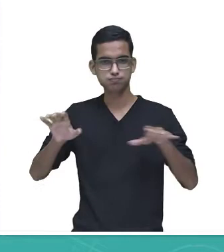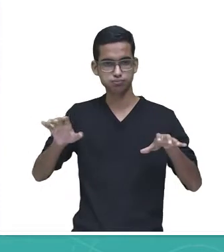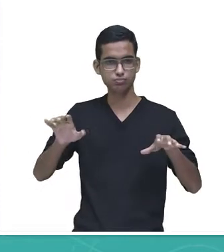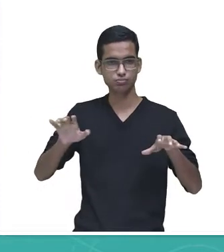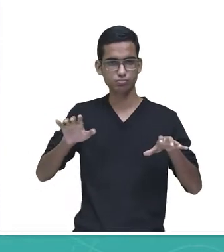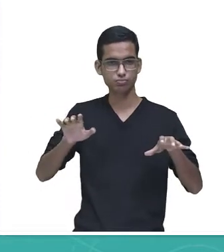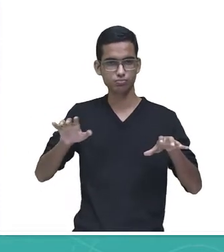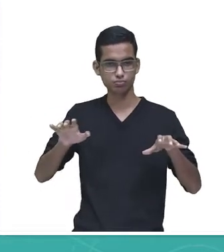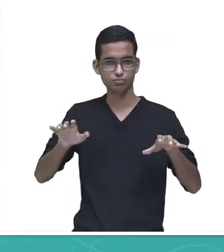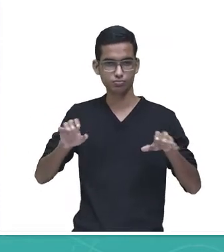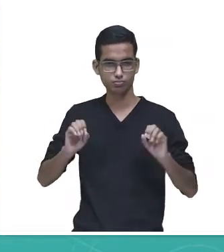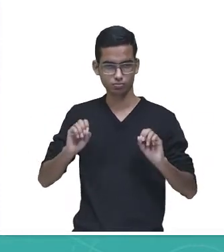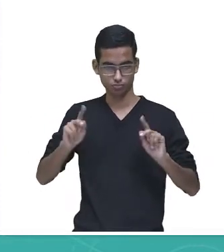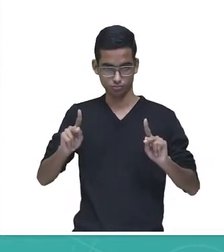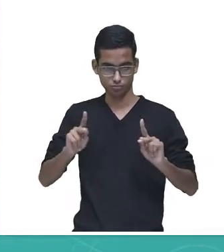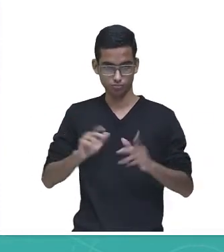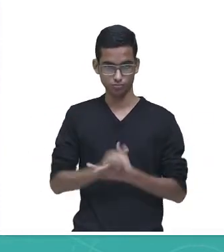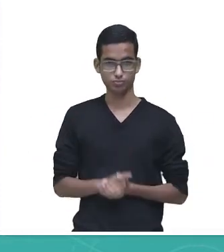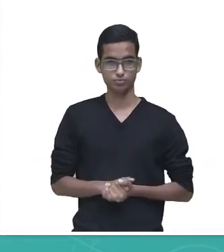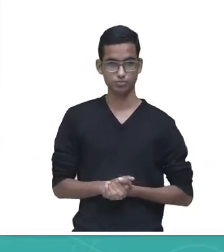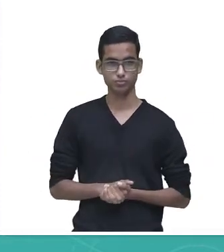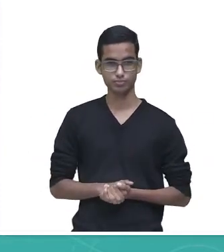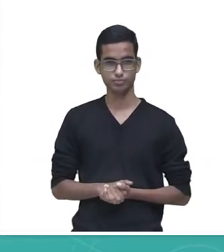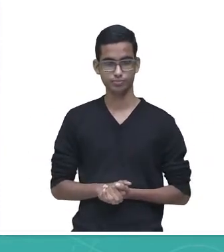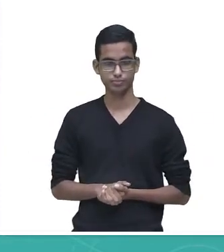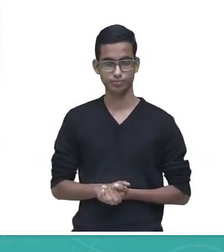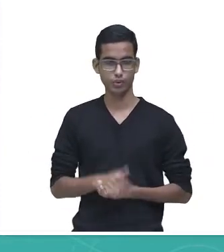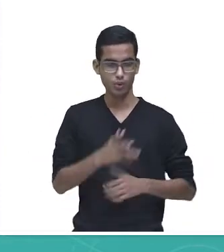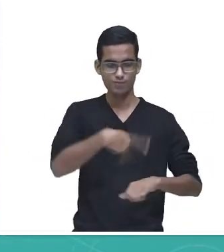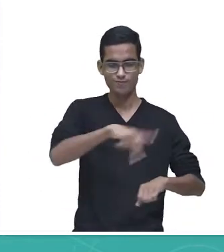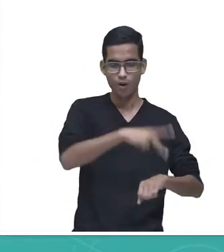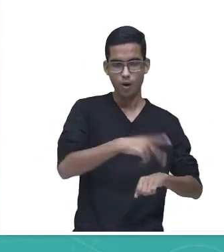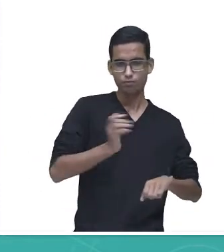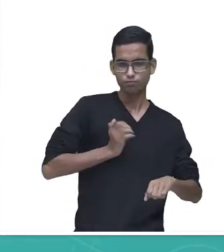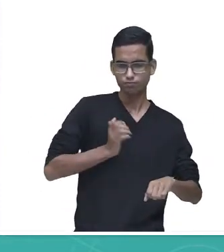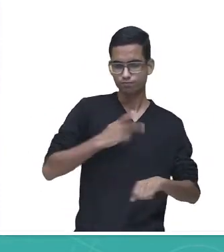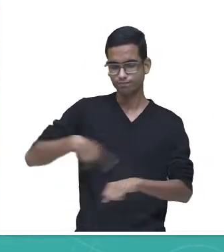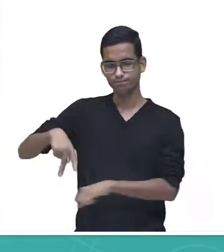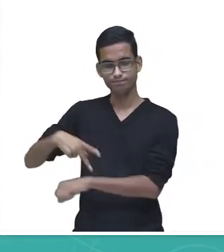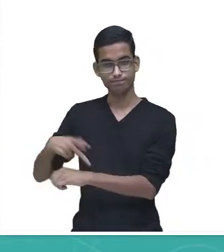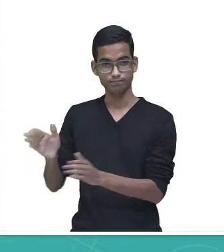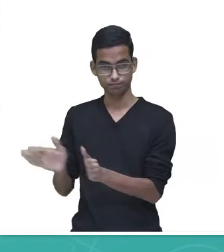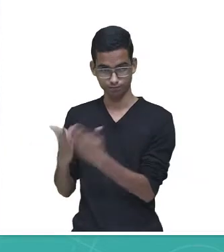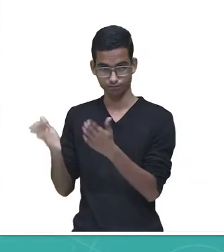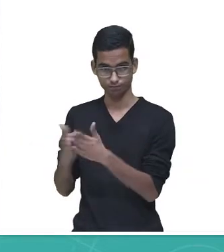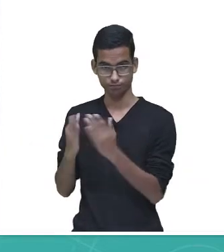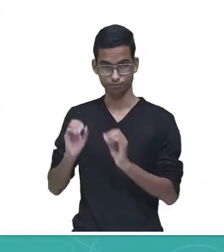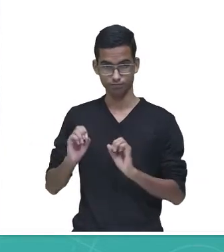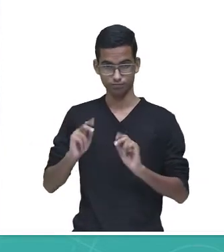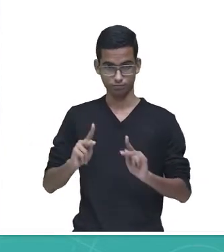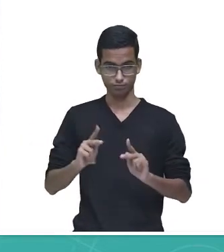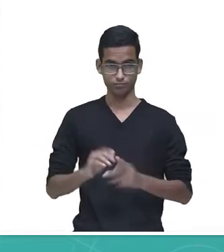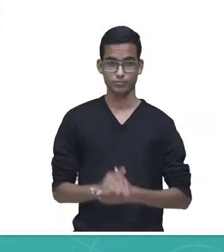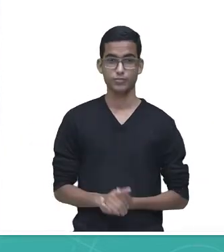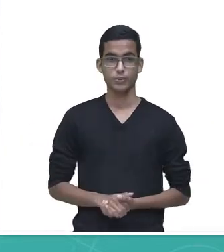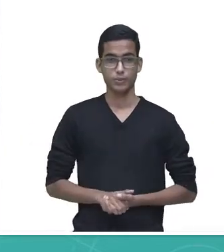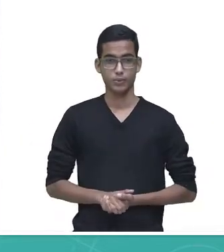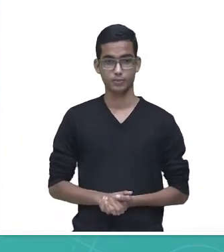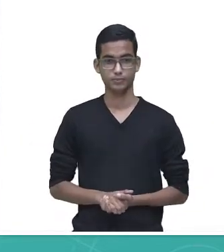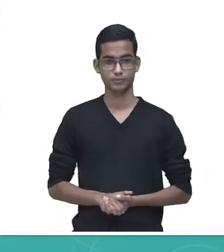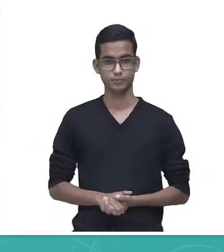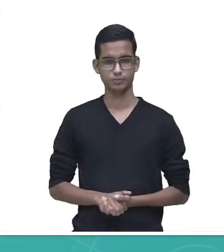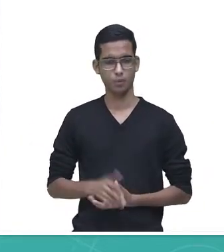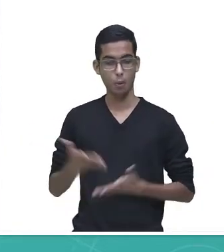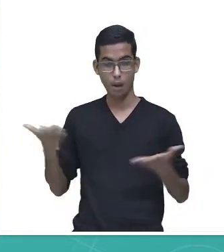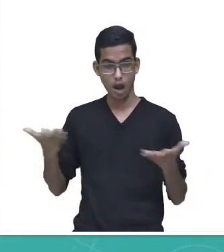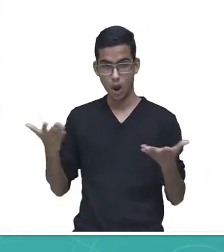foi usada durante muito tempo. Tá? Em países ricos e países pobres. Mas hoje ela não é mais utilizada dessa forma. Mas